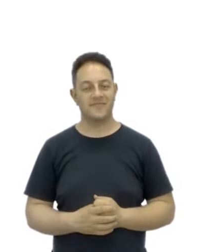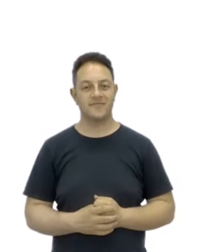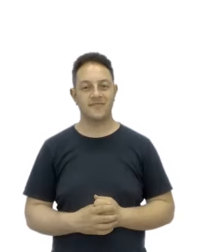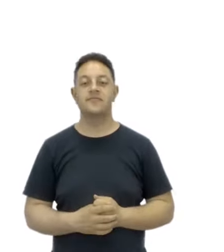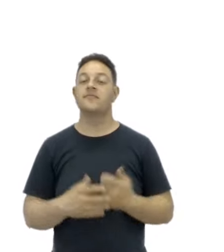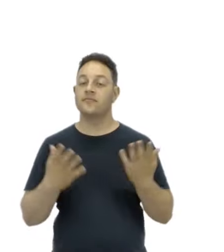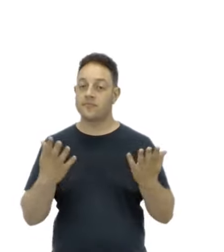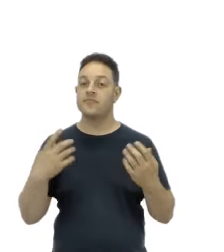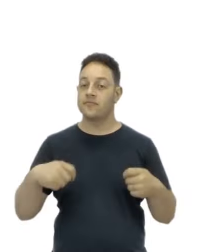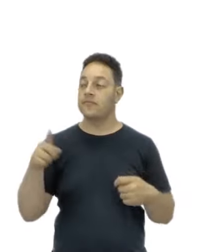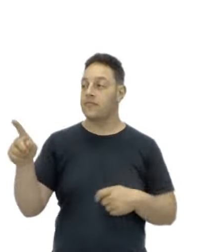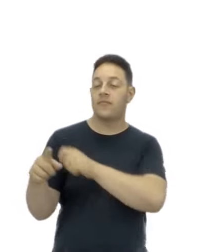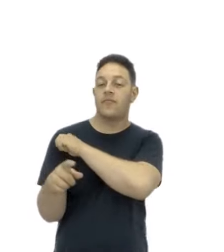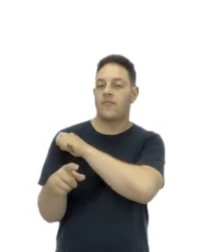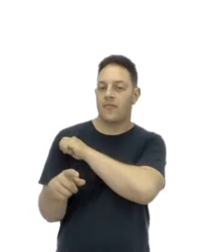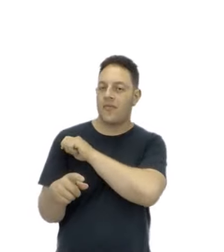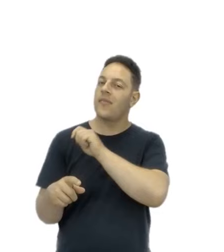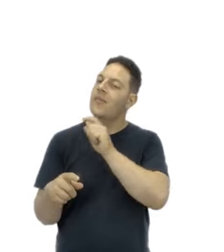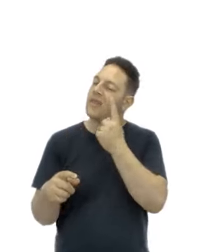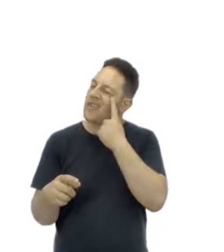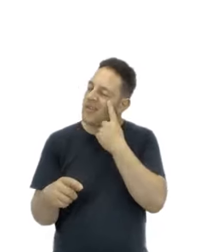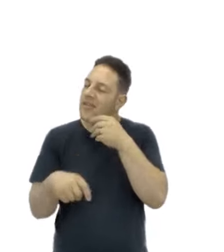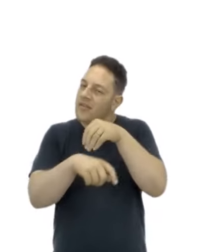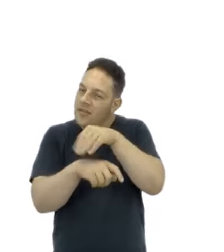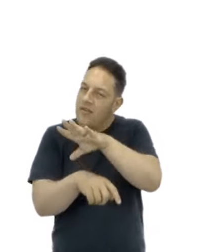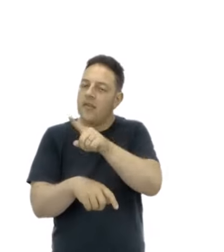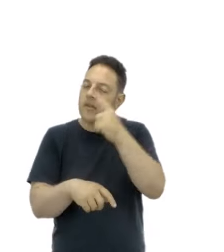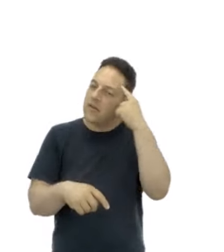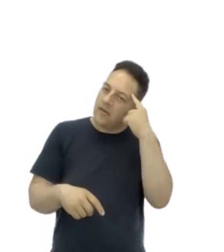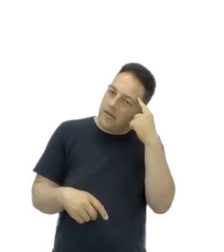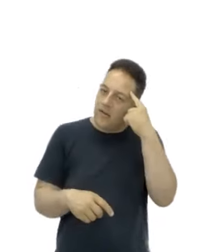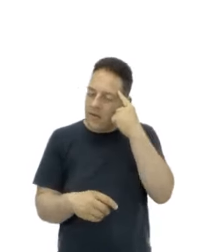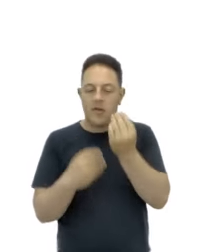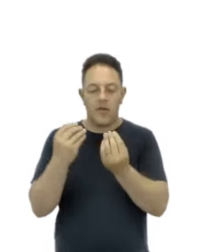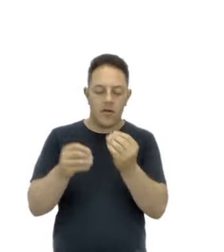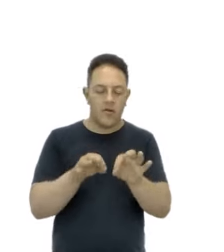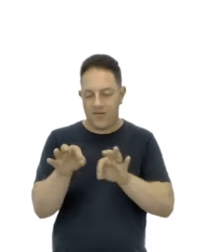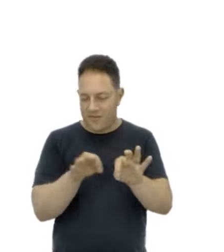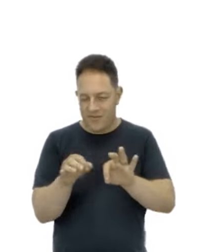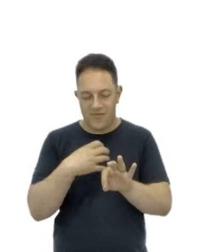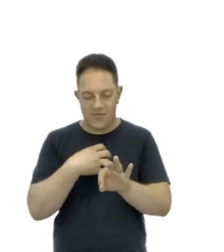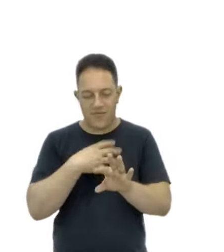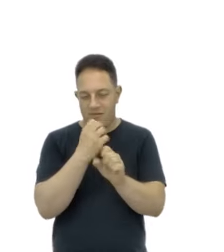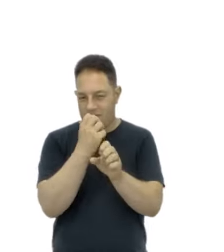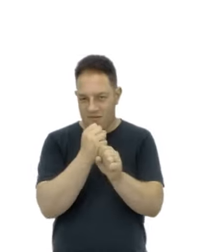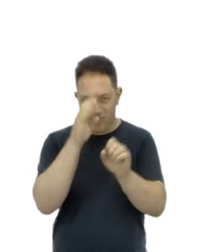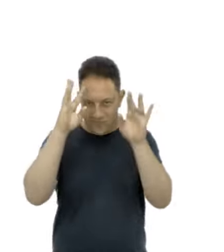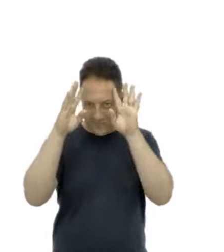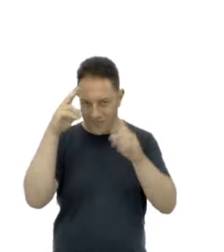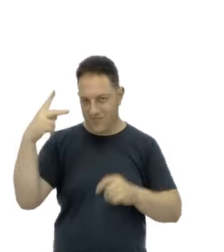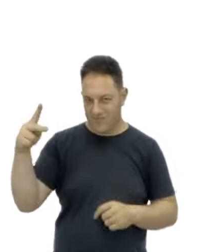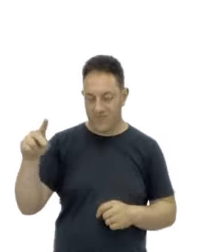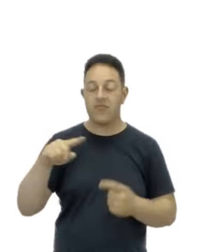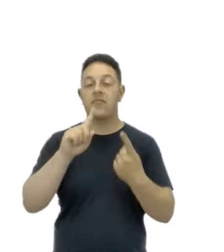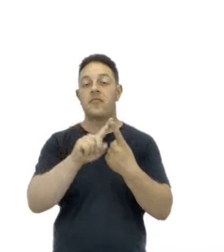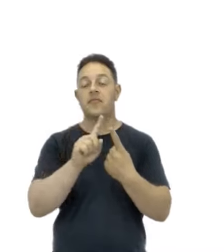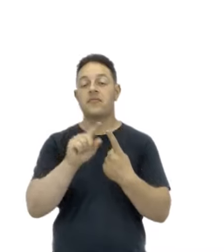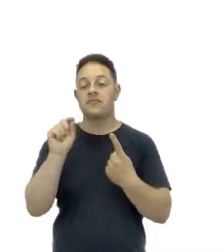isso, os estudantes têm algumas formas de resolução que revelam suas maneiras de pensar. Na